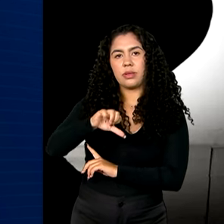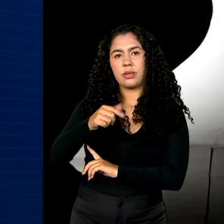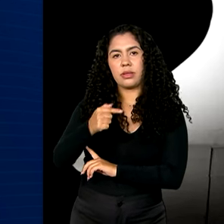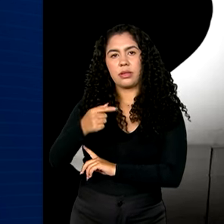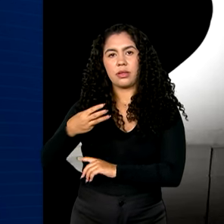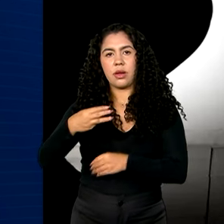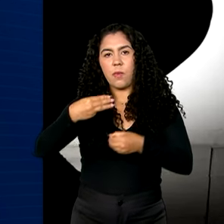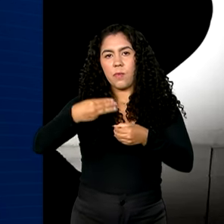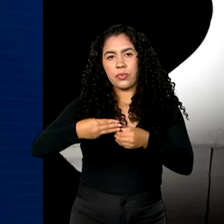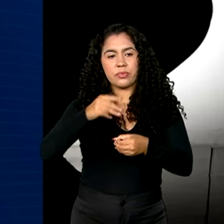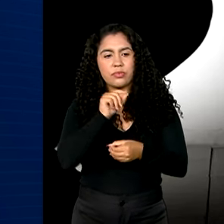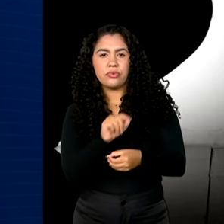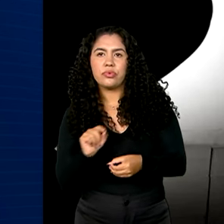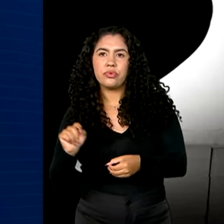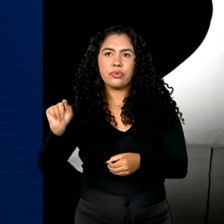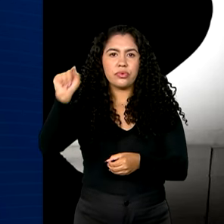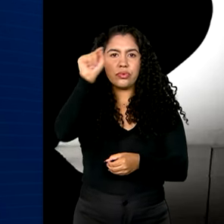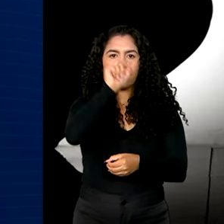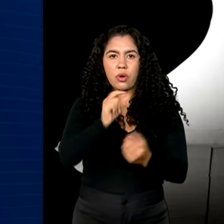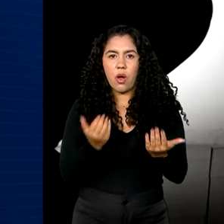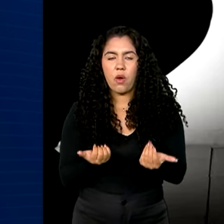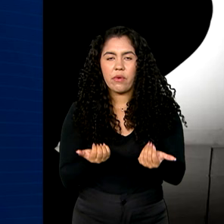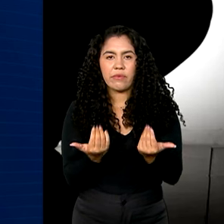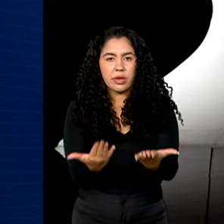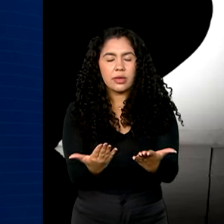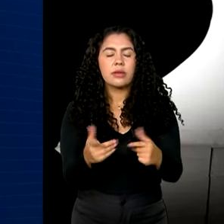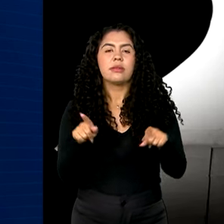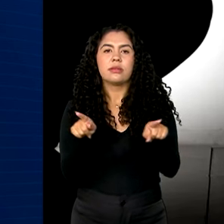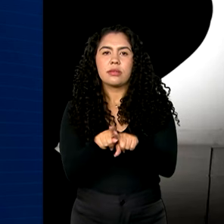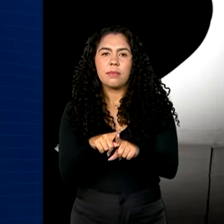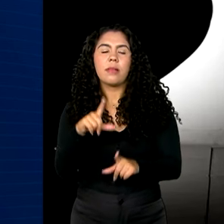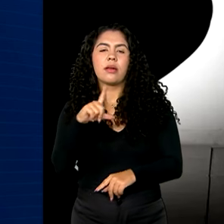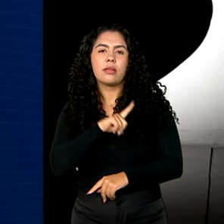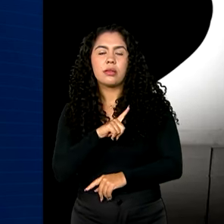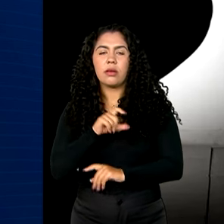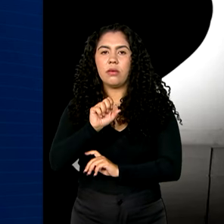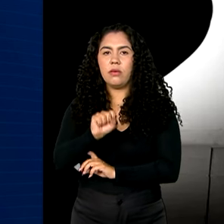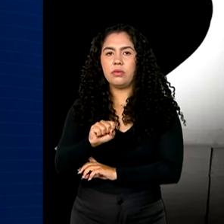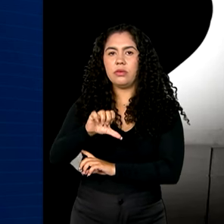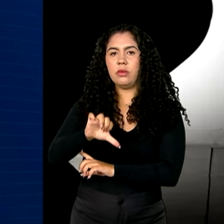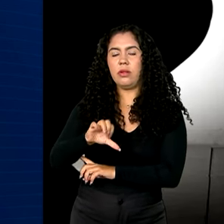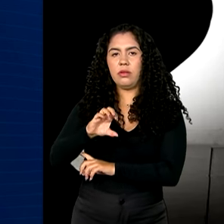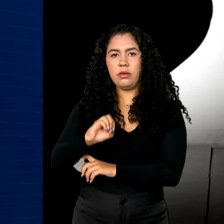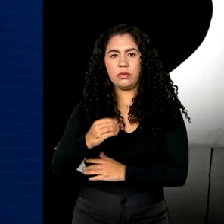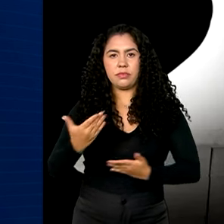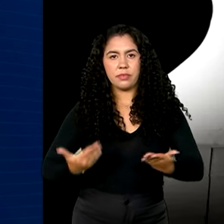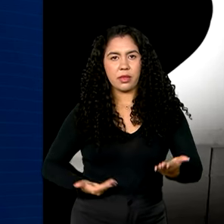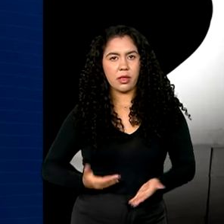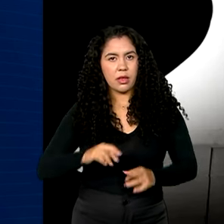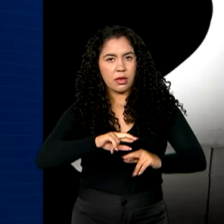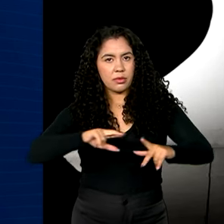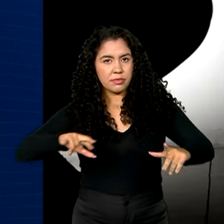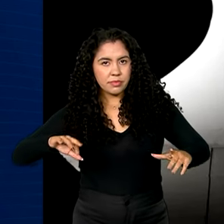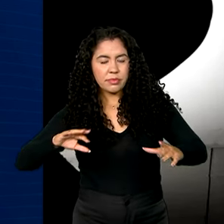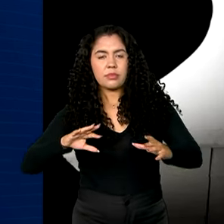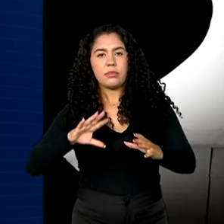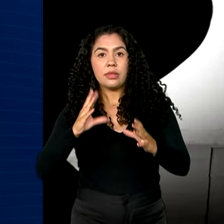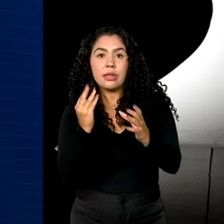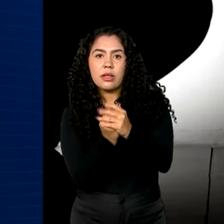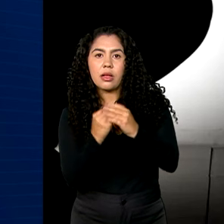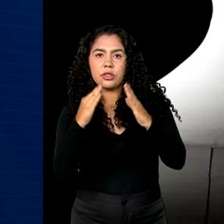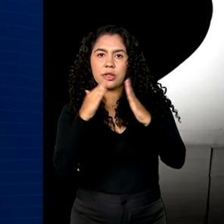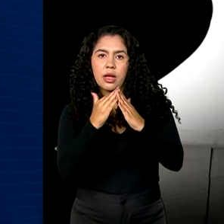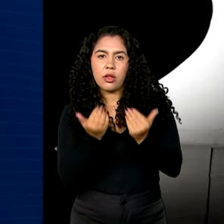1.973 municípios. Além disso, existem 890 serviços residenciais